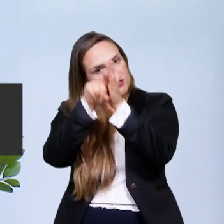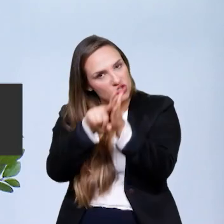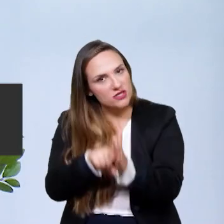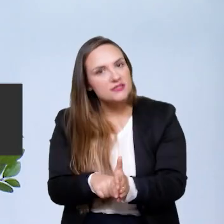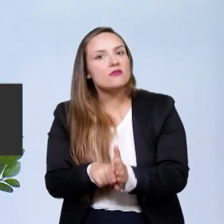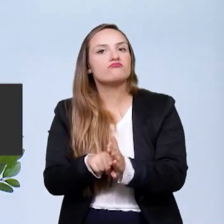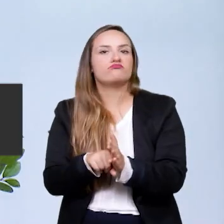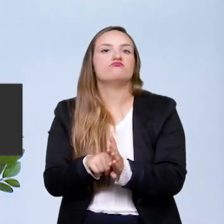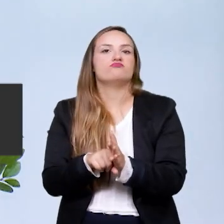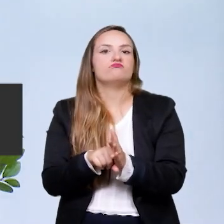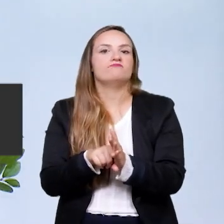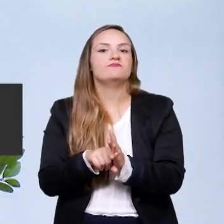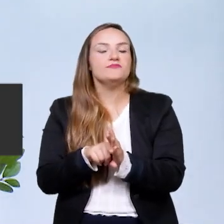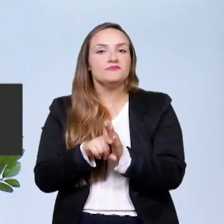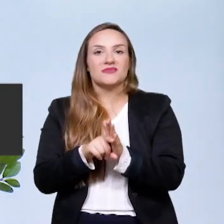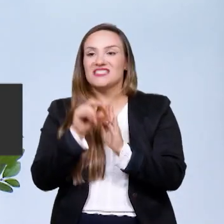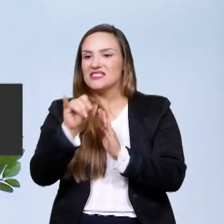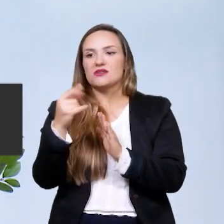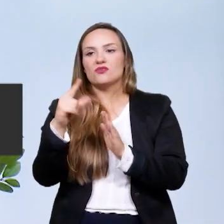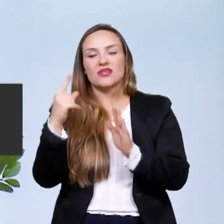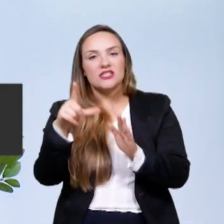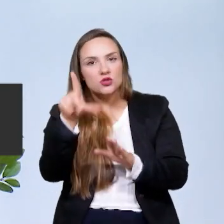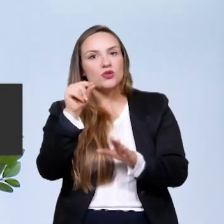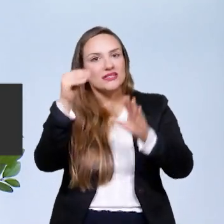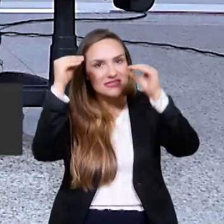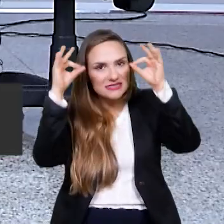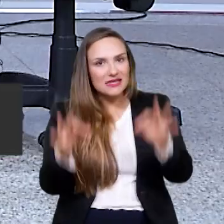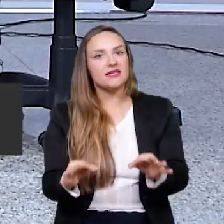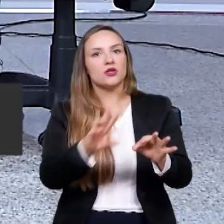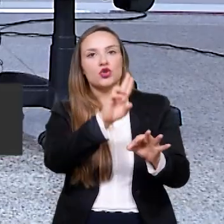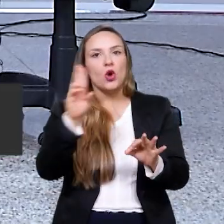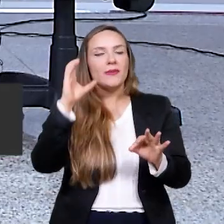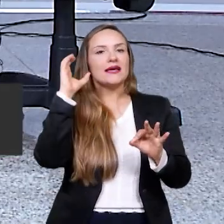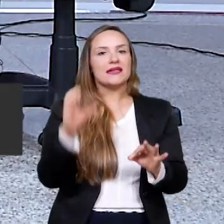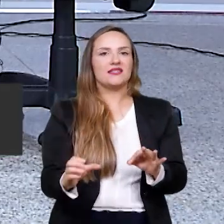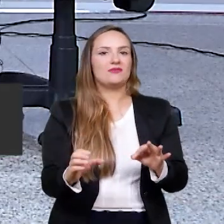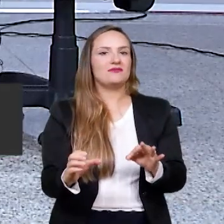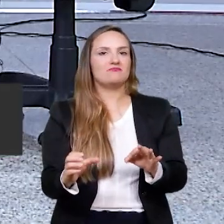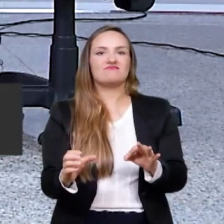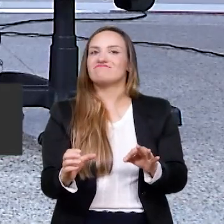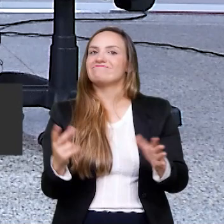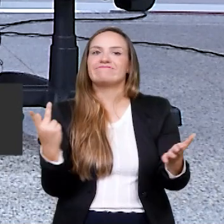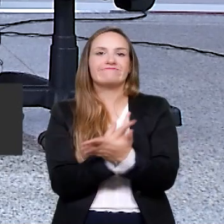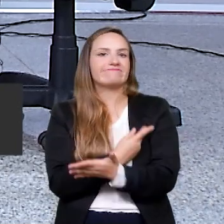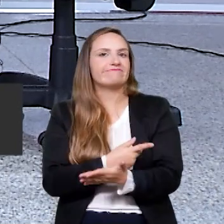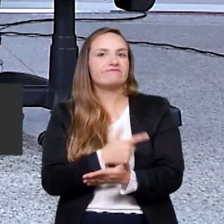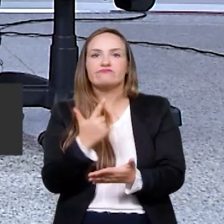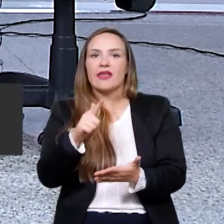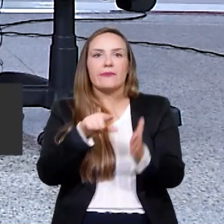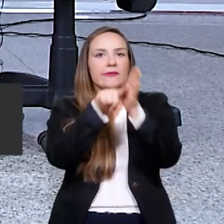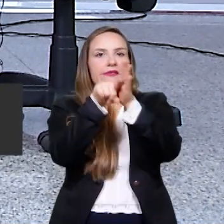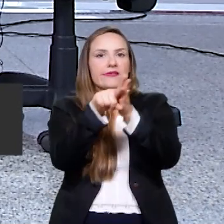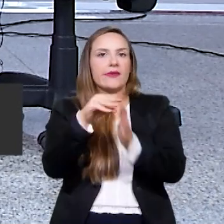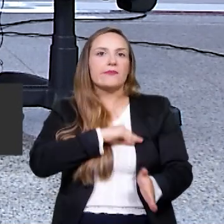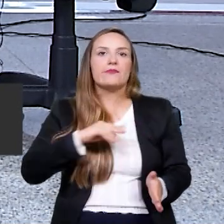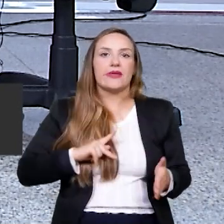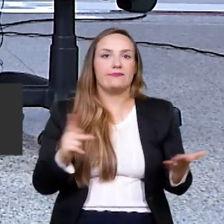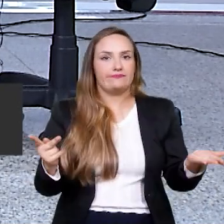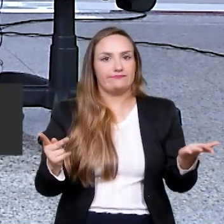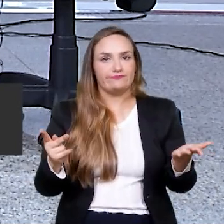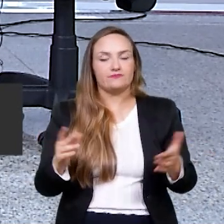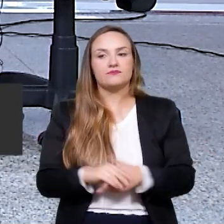não houver essa tipificação correta, isso não acontece. Isso não acontece. Então, o